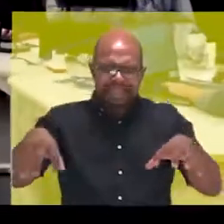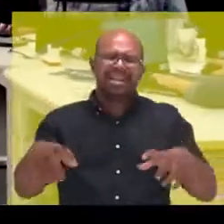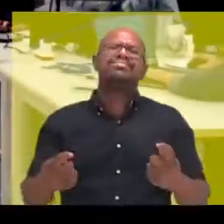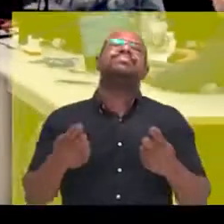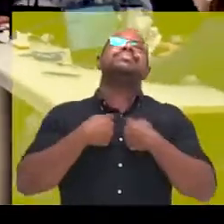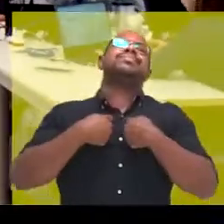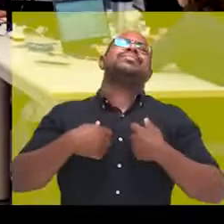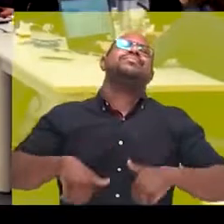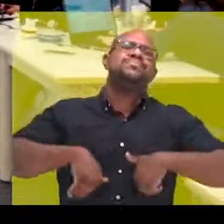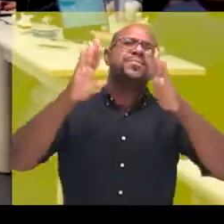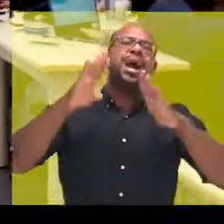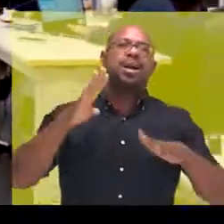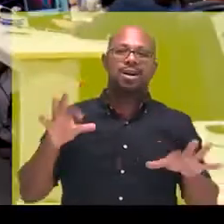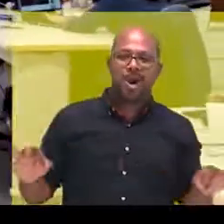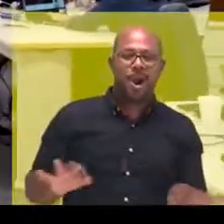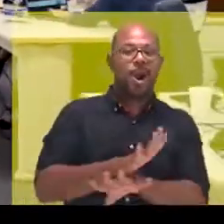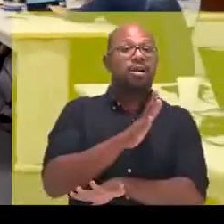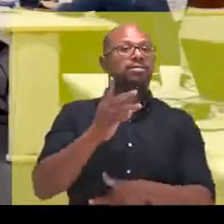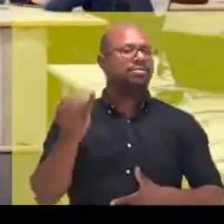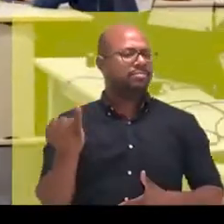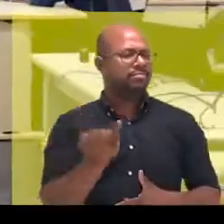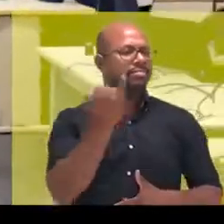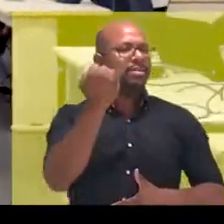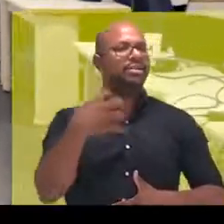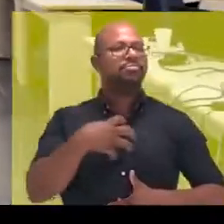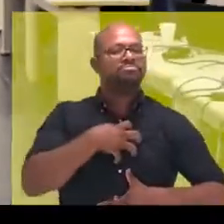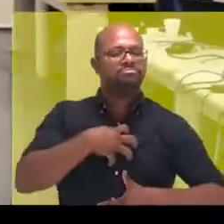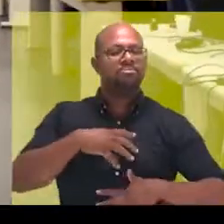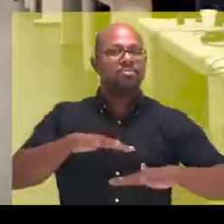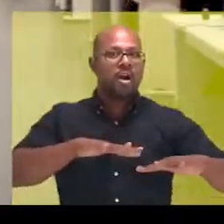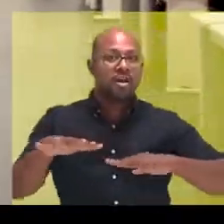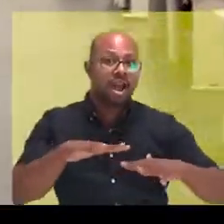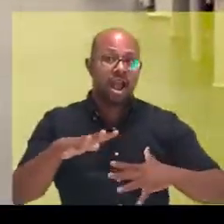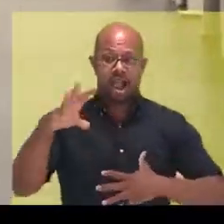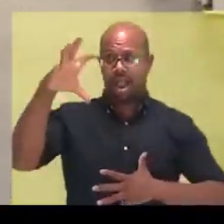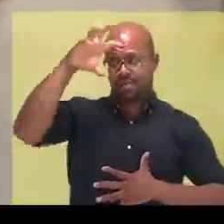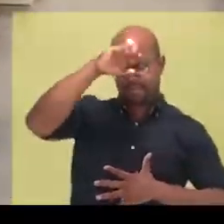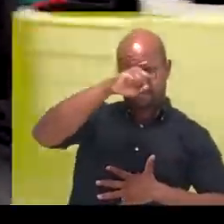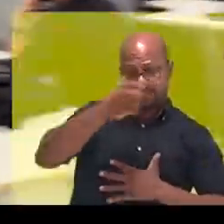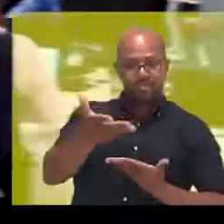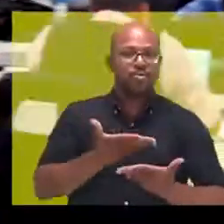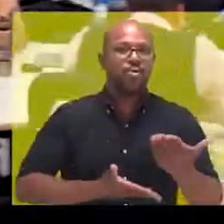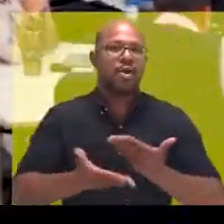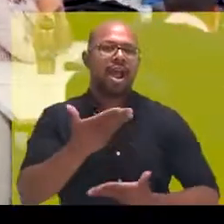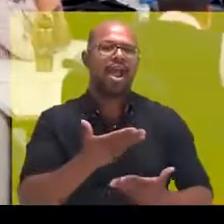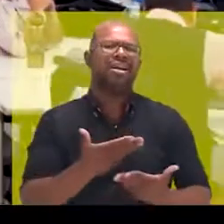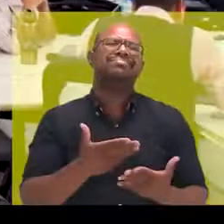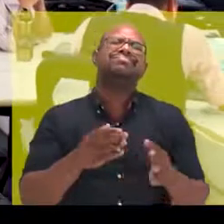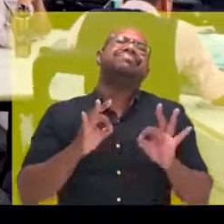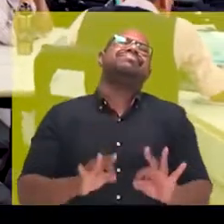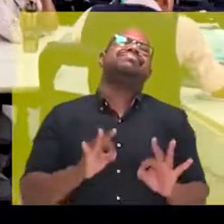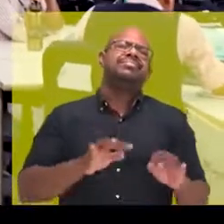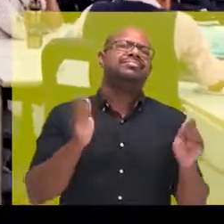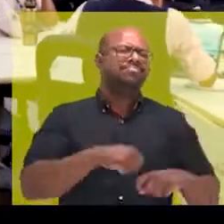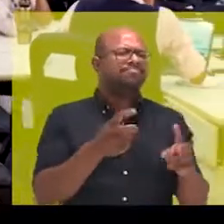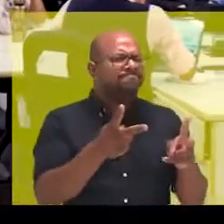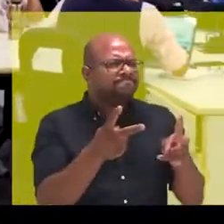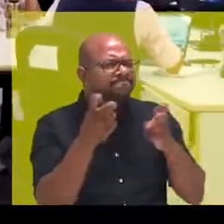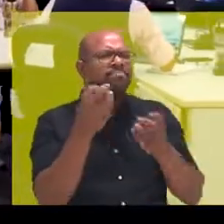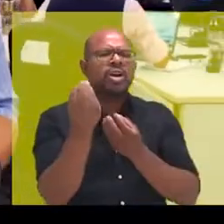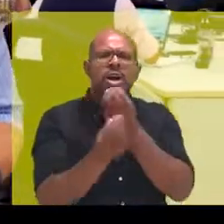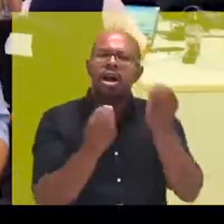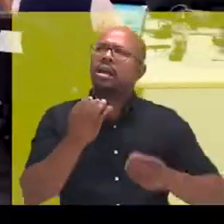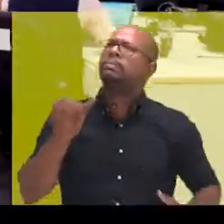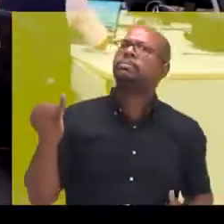certeza, fazem de nós muito mais completos. O importante é se movimentar, aprender e trocar. Claramente, podemos perceber